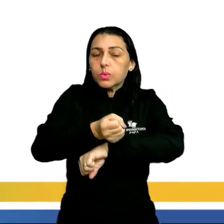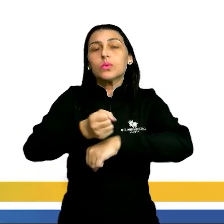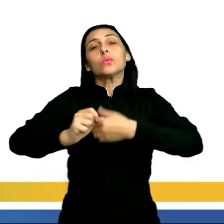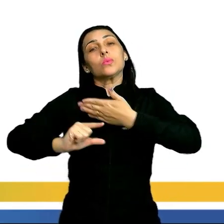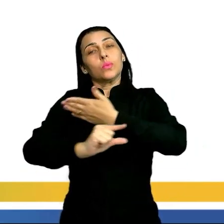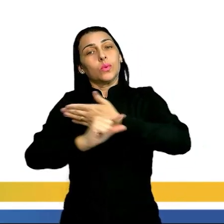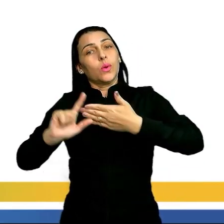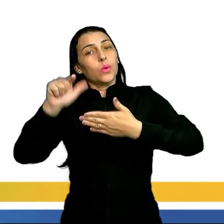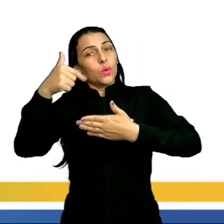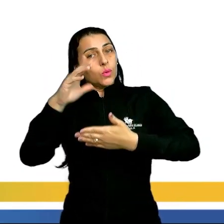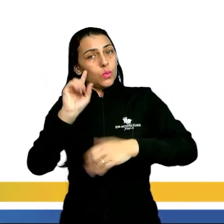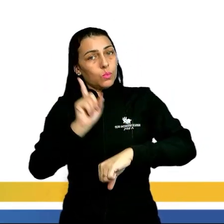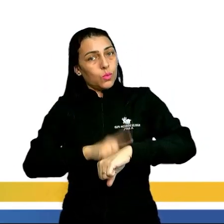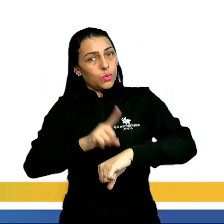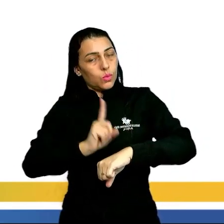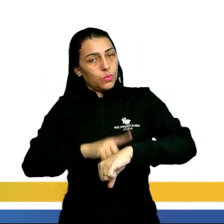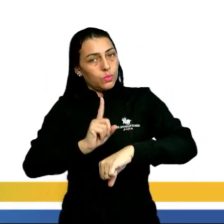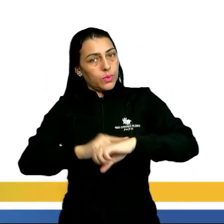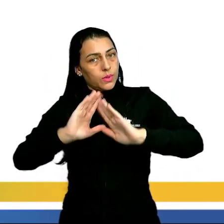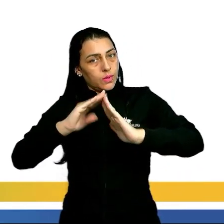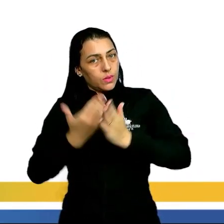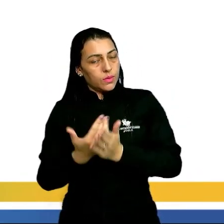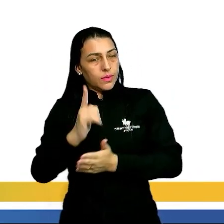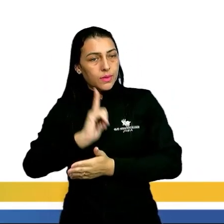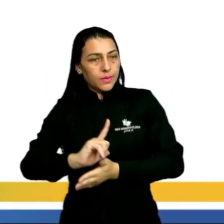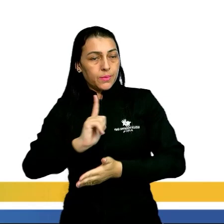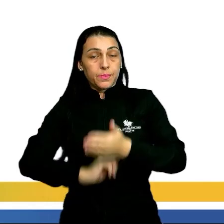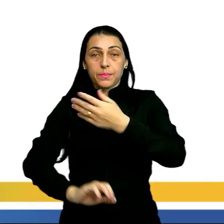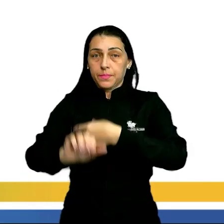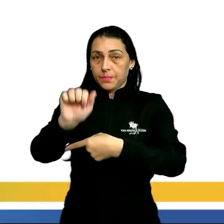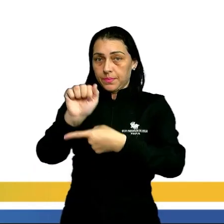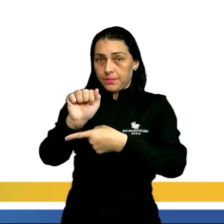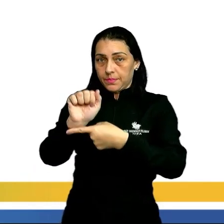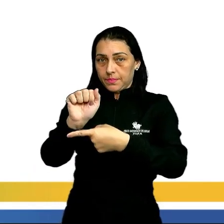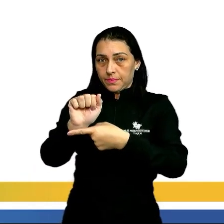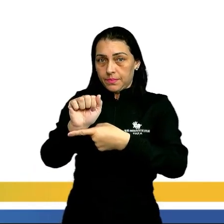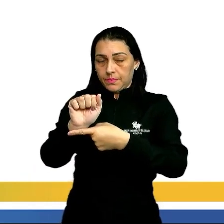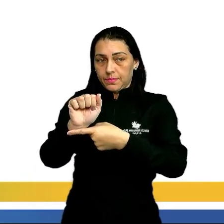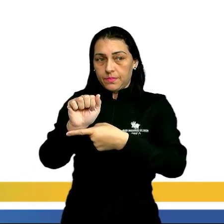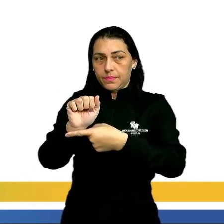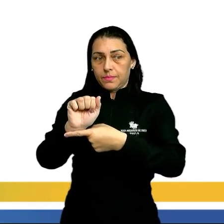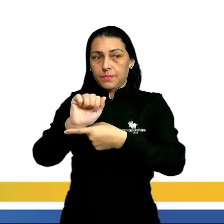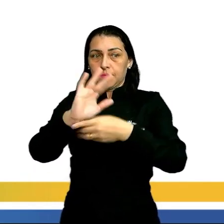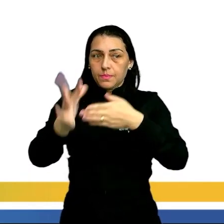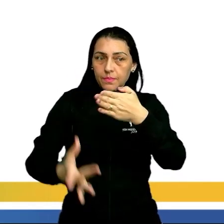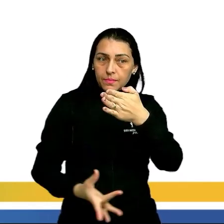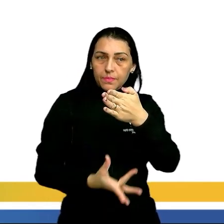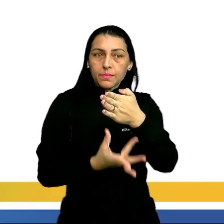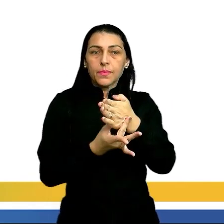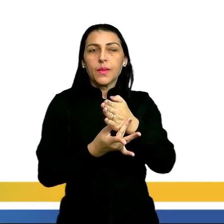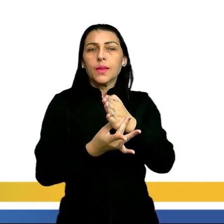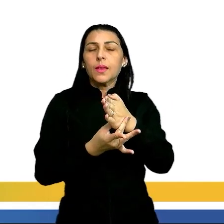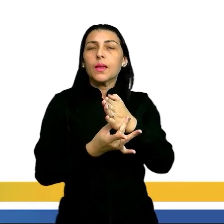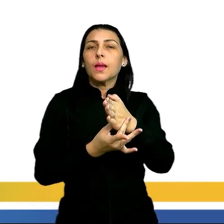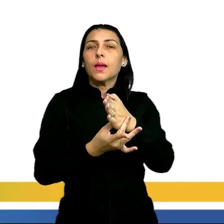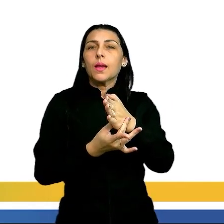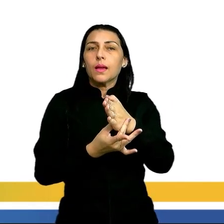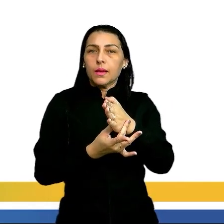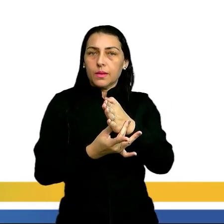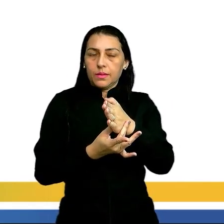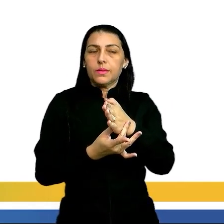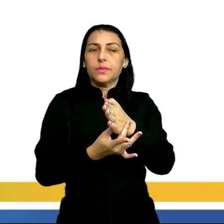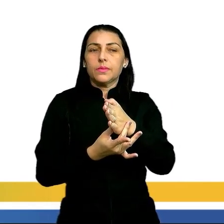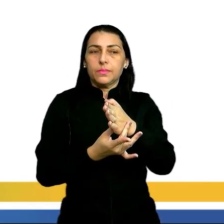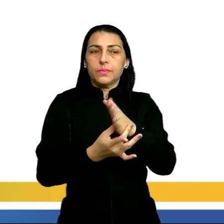autor em outros momentos aí, em outras escolas literárias. Letra A obra anterior tem característica